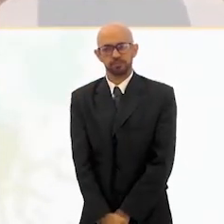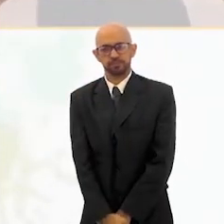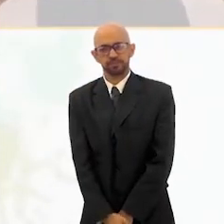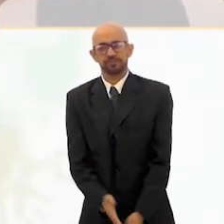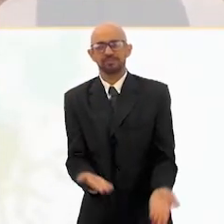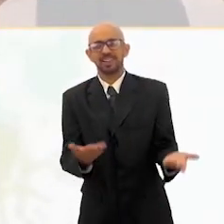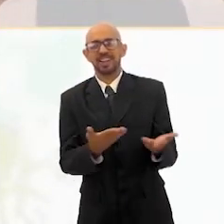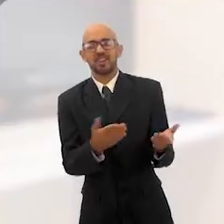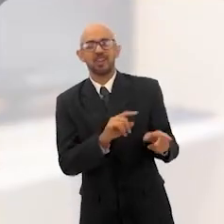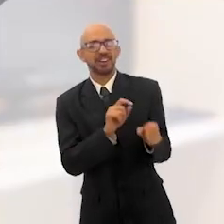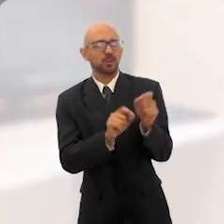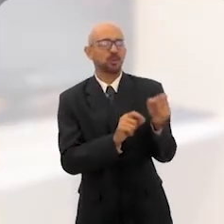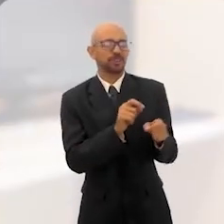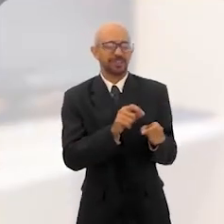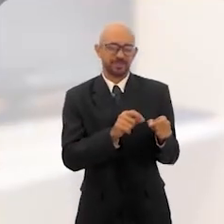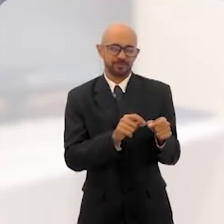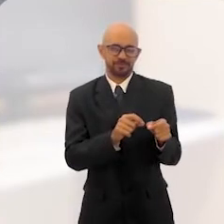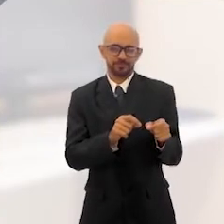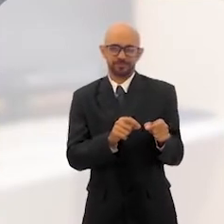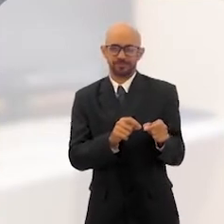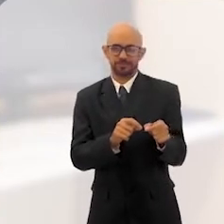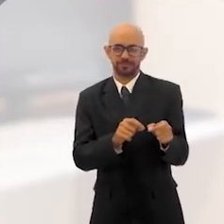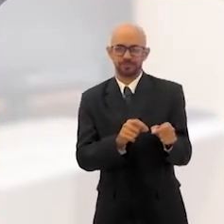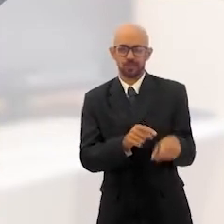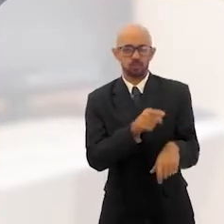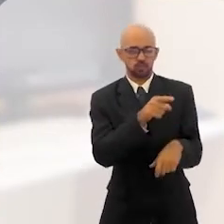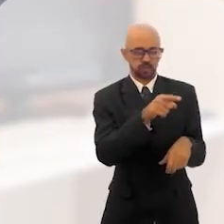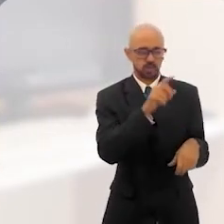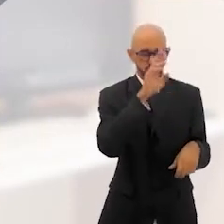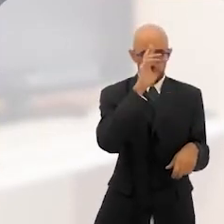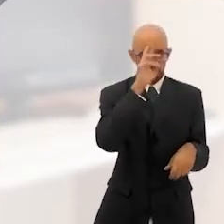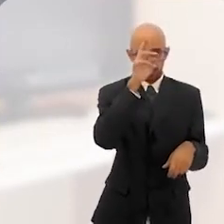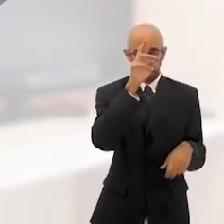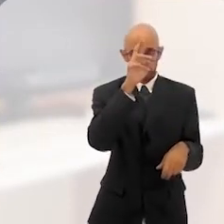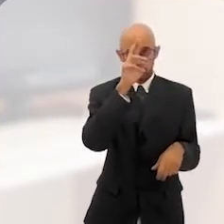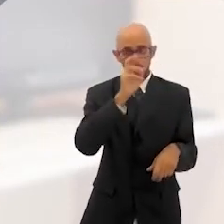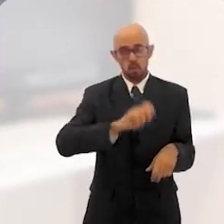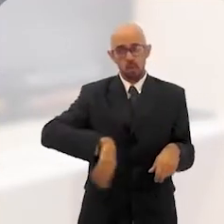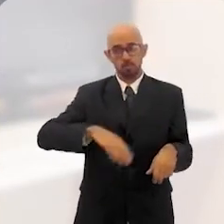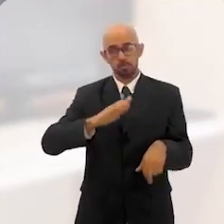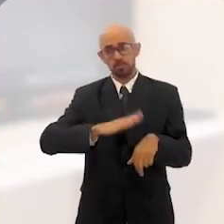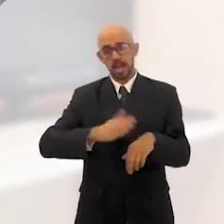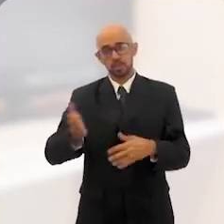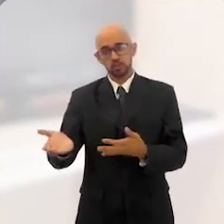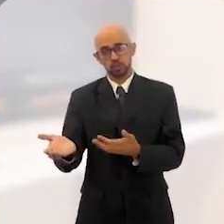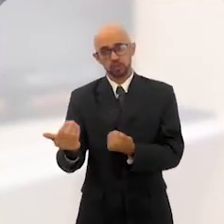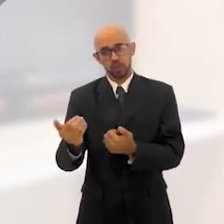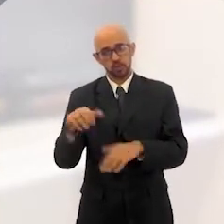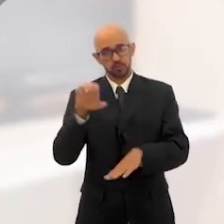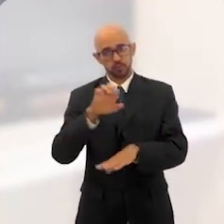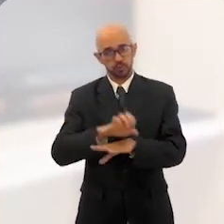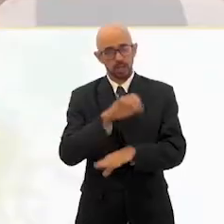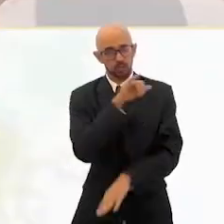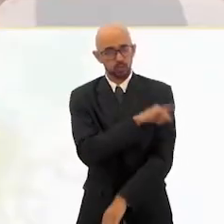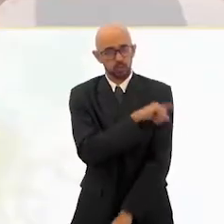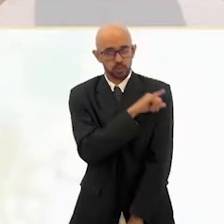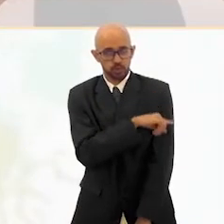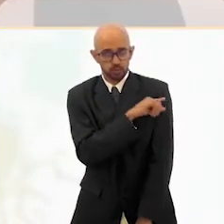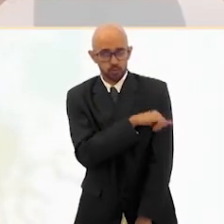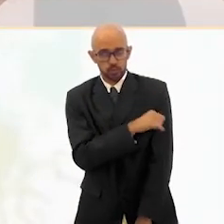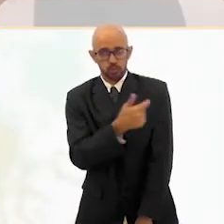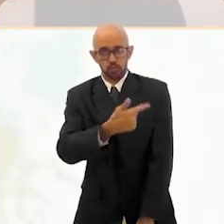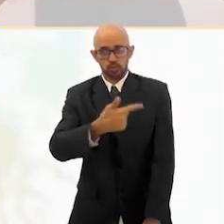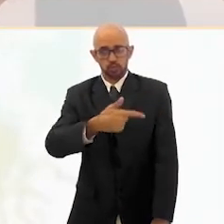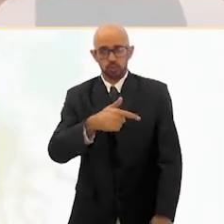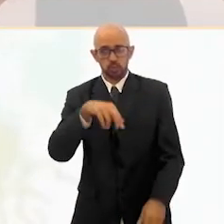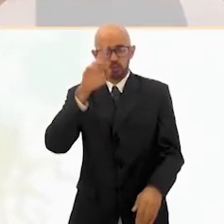Agora vamos lá. Você é o reitor mais novo do estado do Rio de Janeiro e o